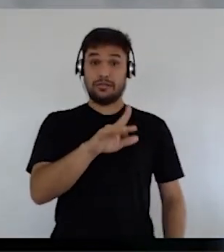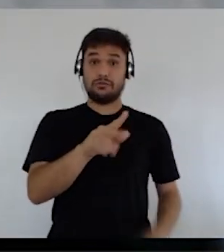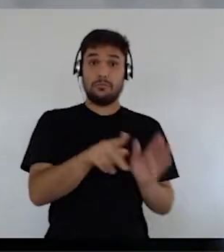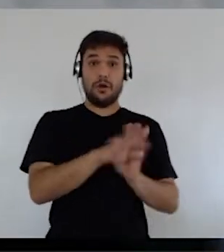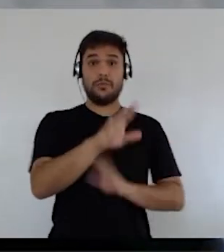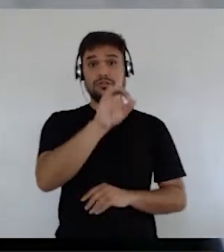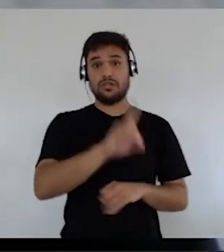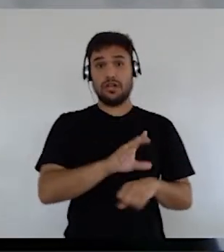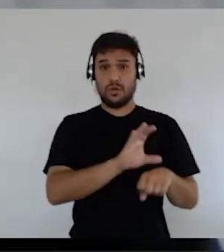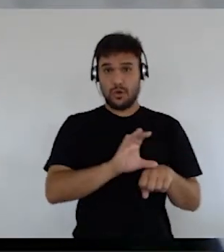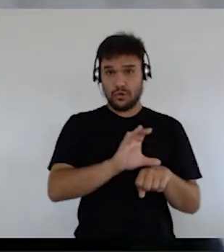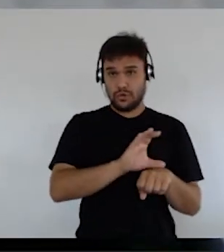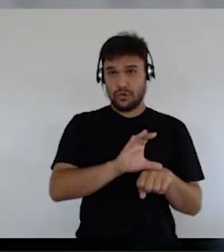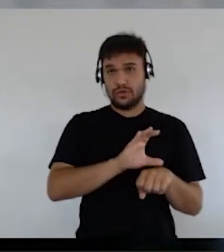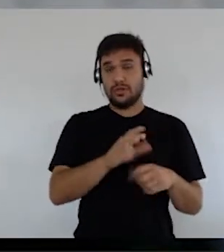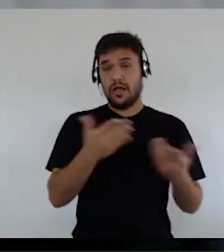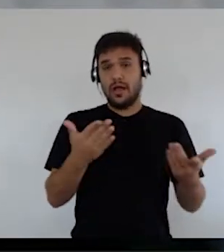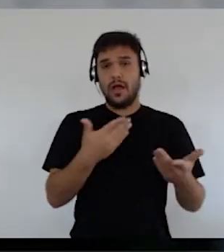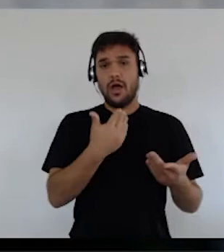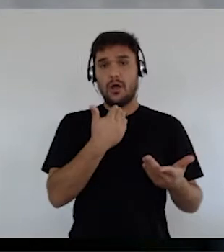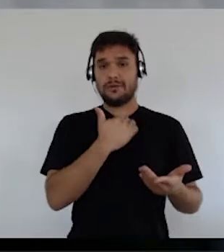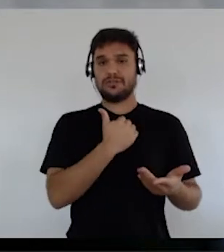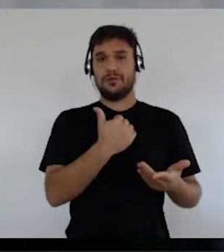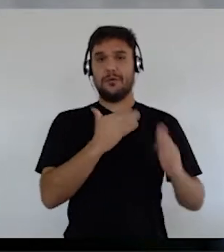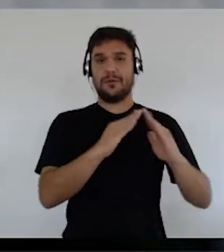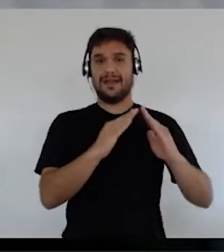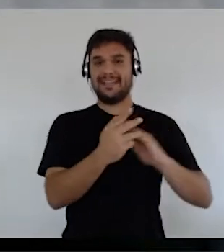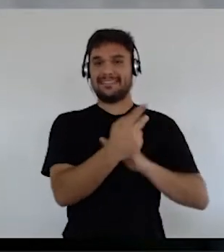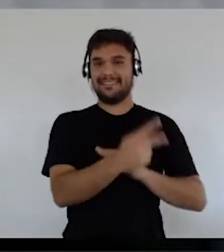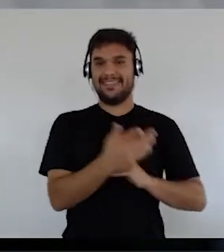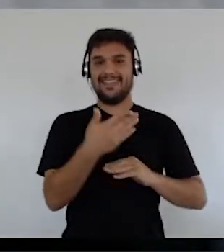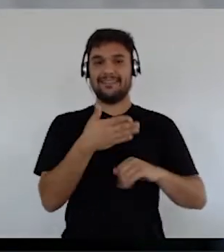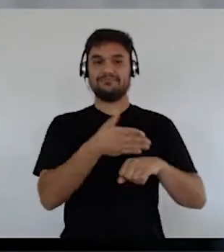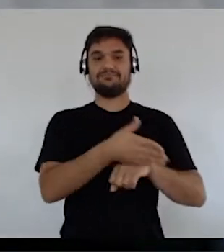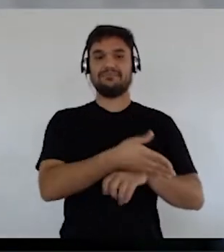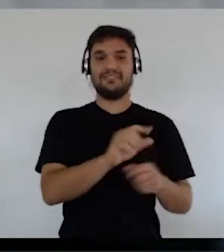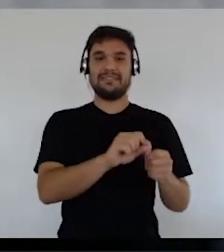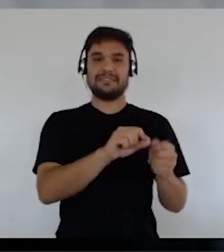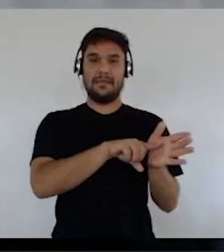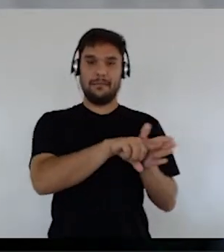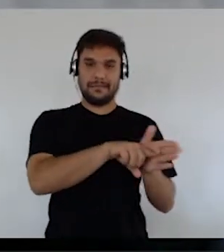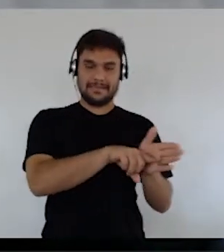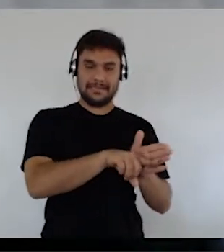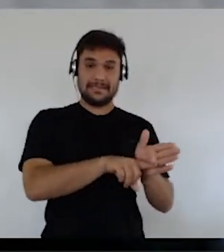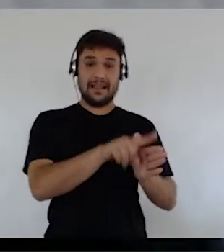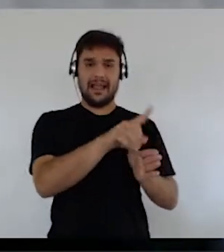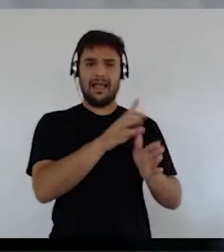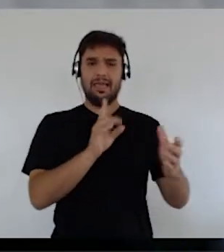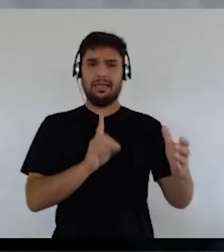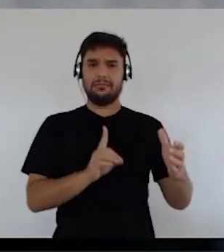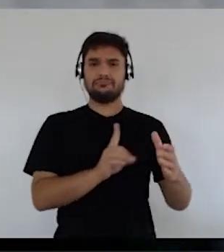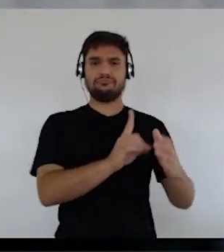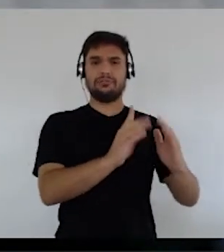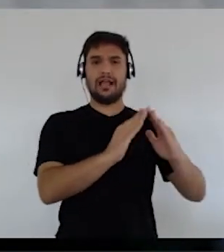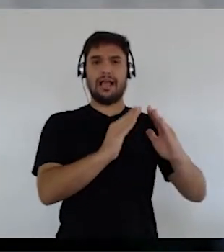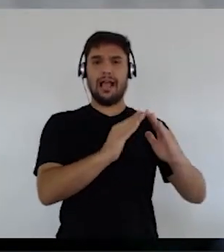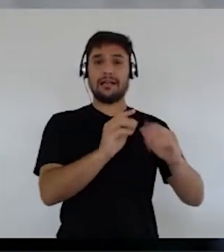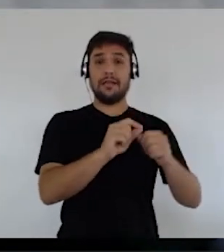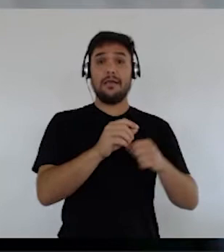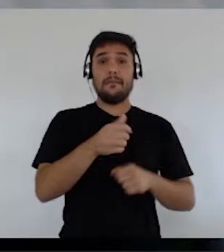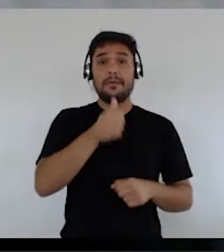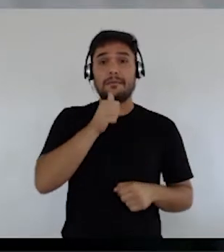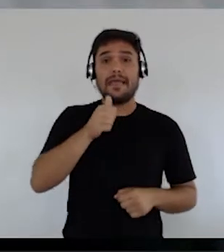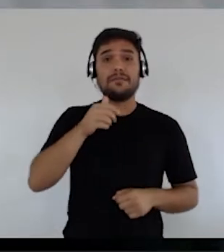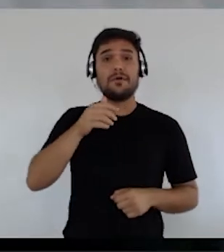na Universidade de Valladolid, me chamou para a casa dele no dia que cheguei em Valladolid para fazer pesquisas e me recebeu tomando Guaraná